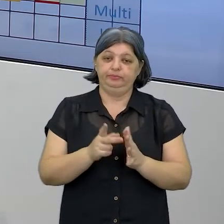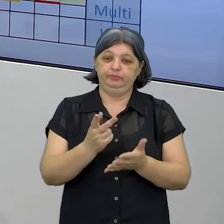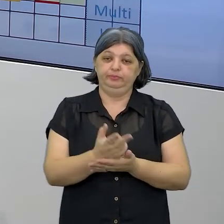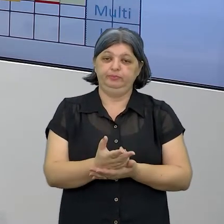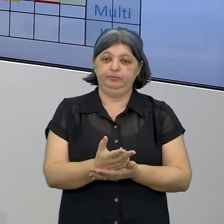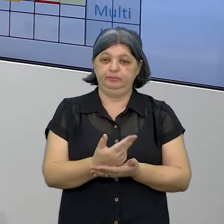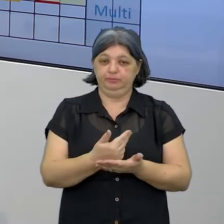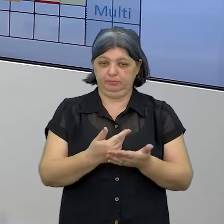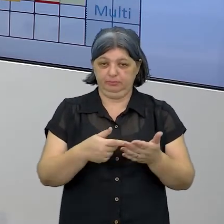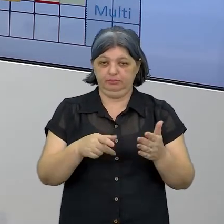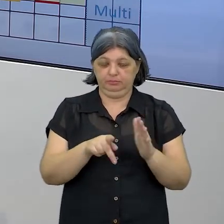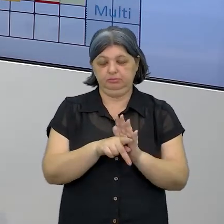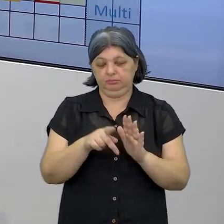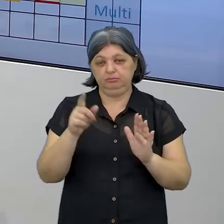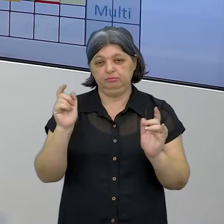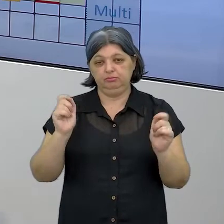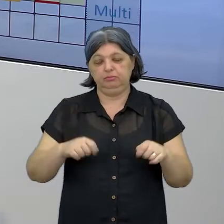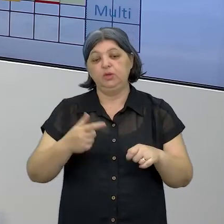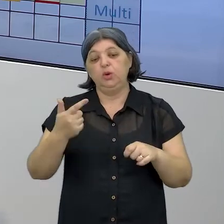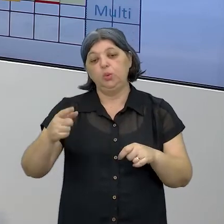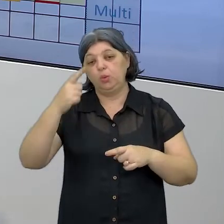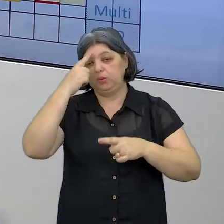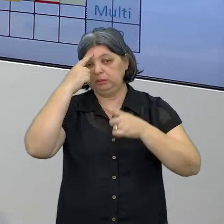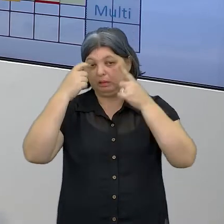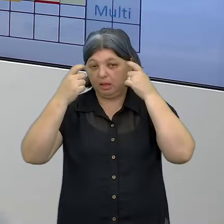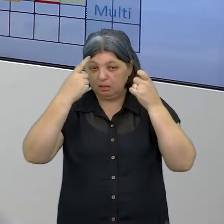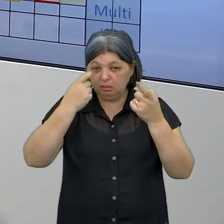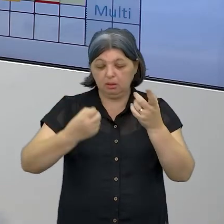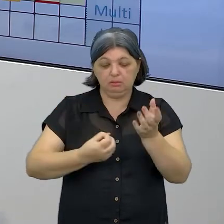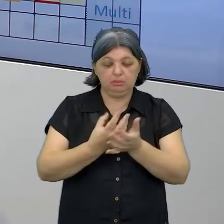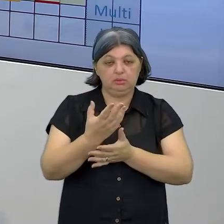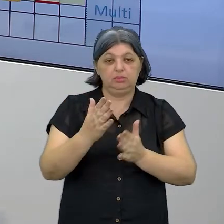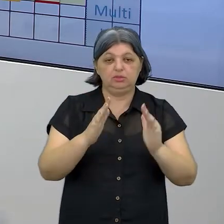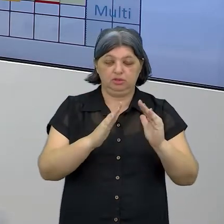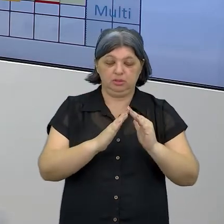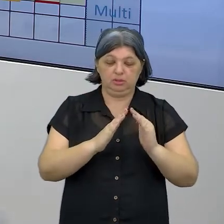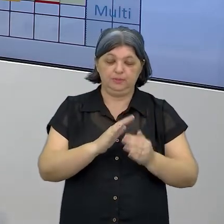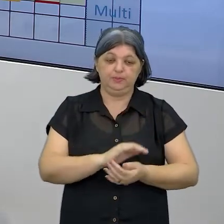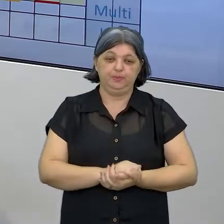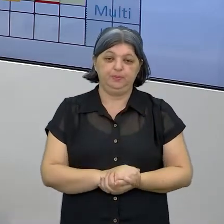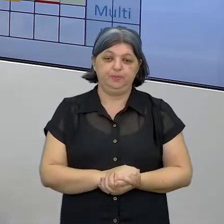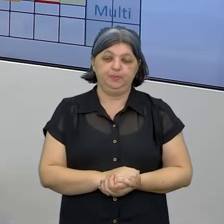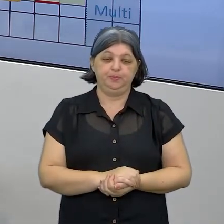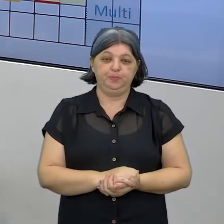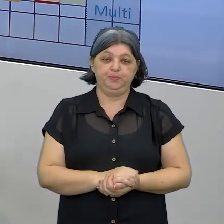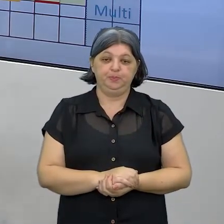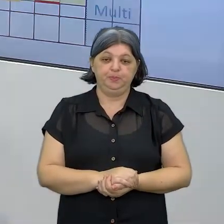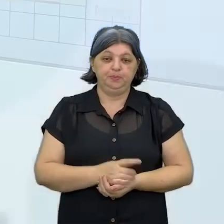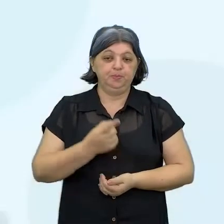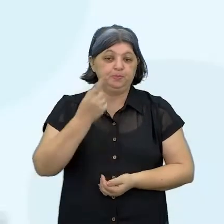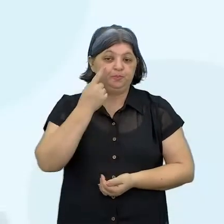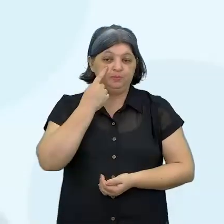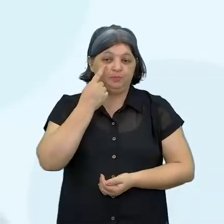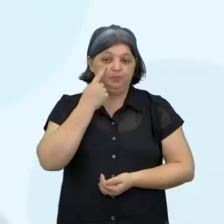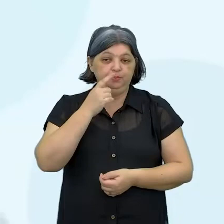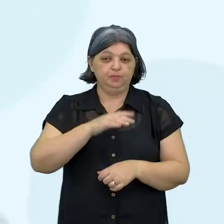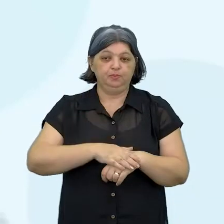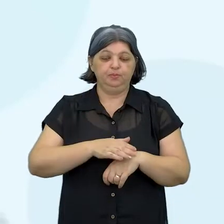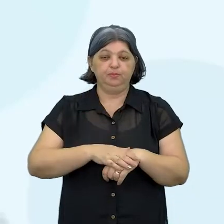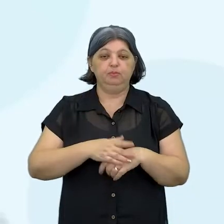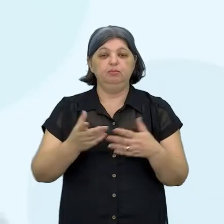baixa, tudo bem? Você pode ter outras ideias de casa, tá? Então, olha só o que eu fiz. A